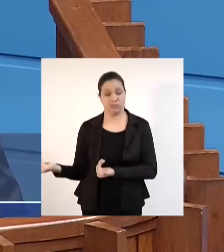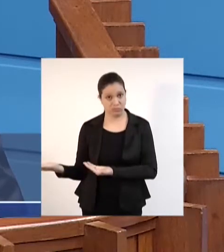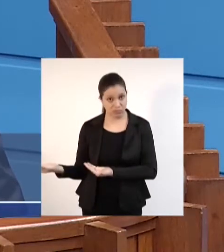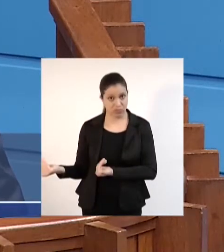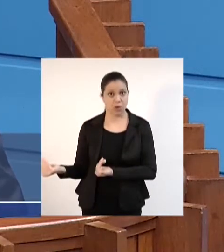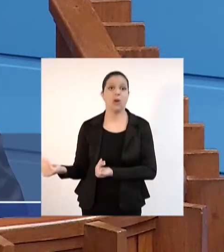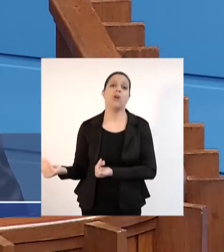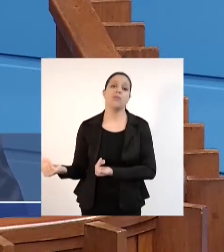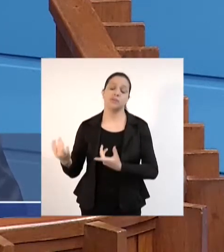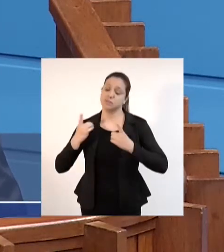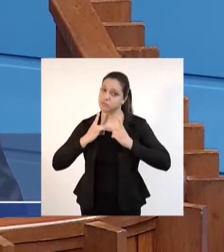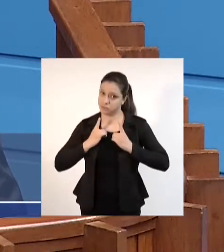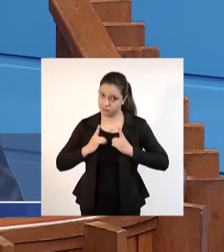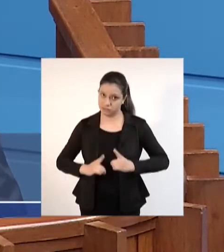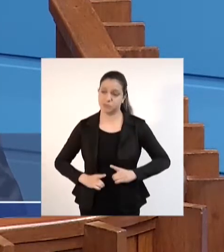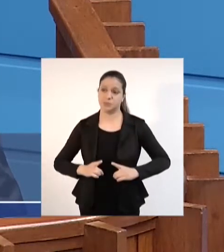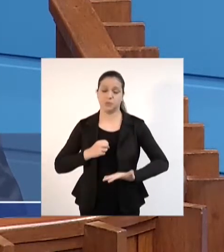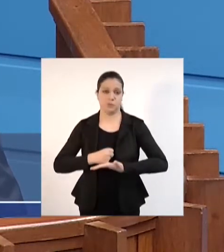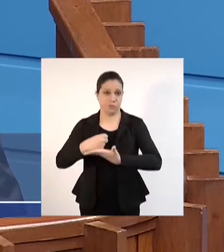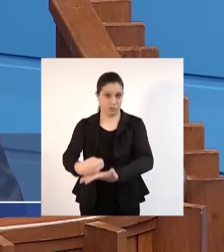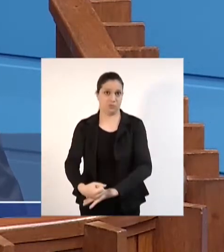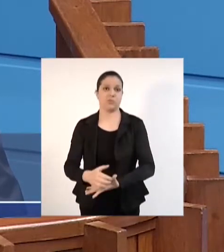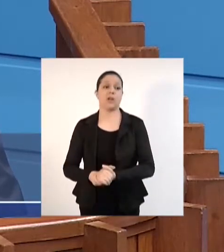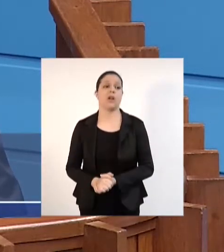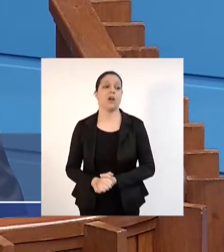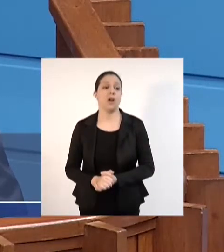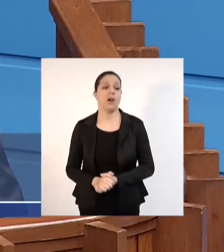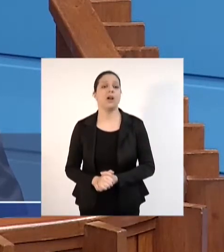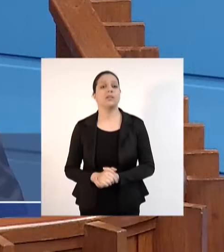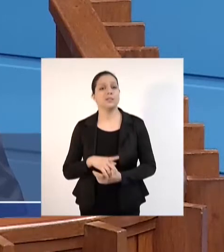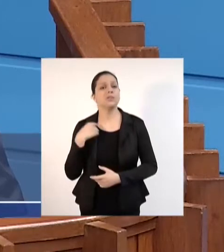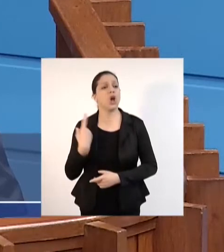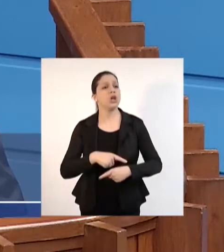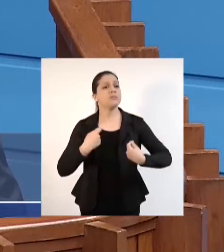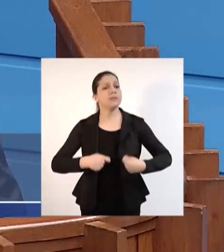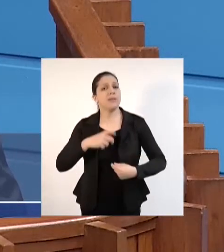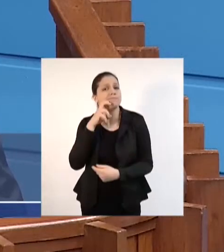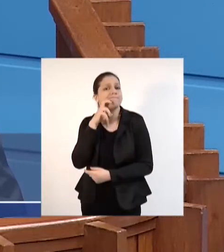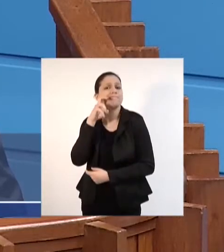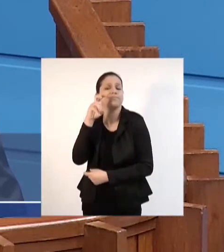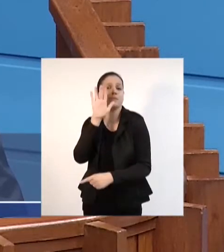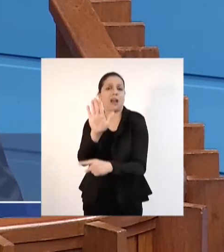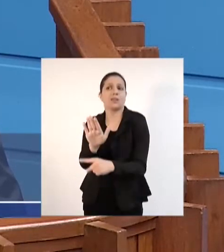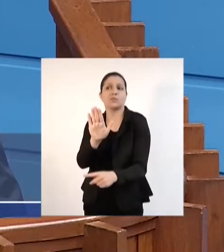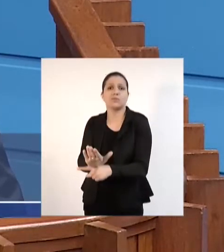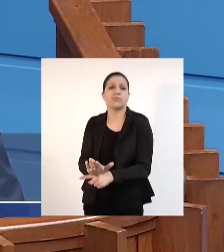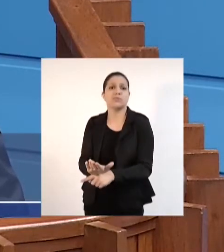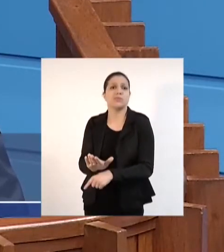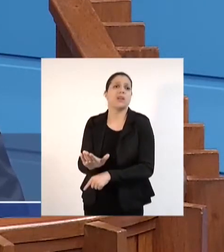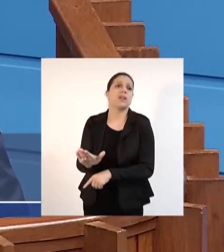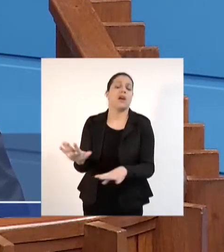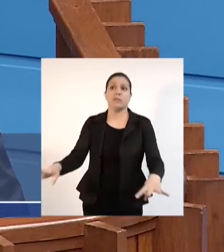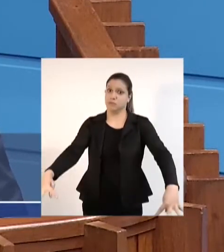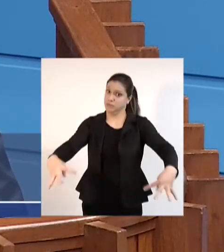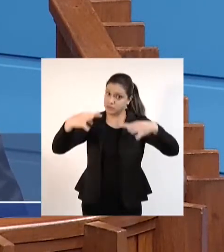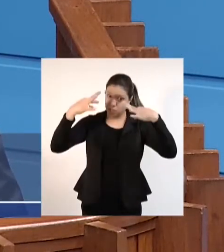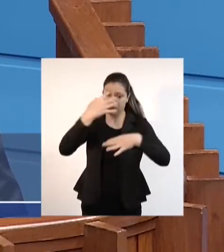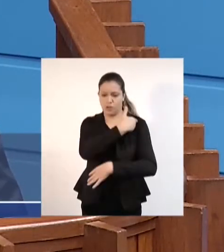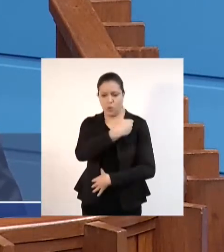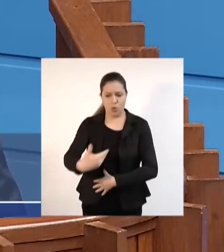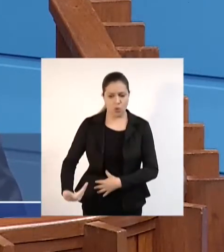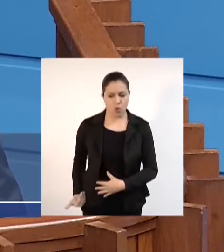colegas participem e que seja um grito de socorro, principalmente ao poder público, ao governo do